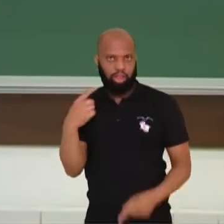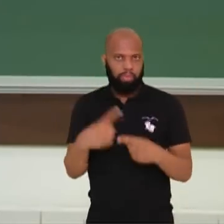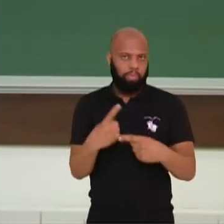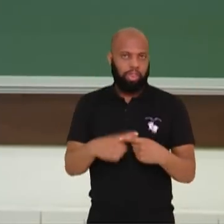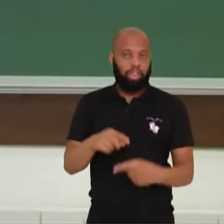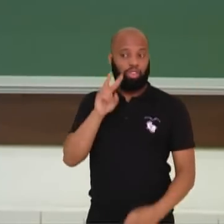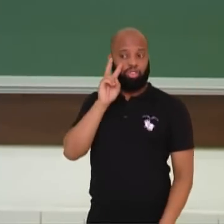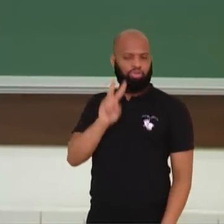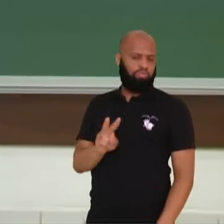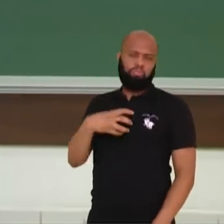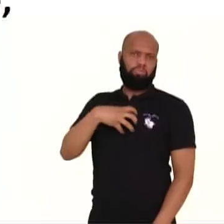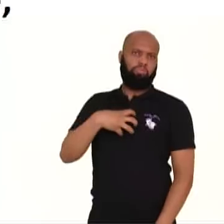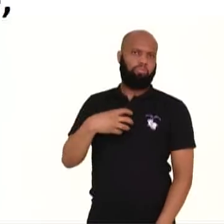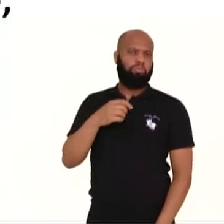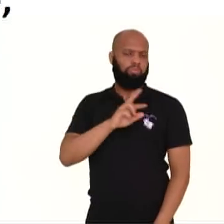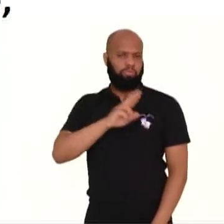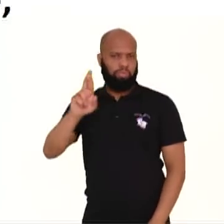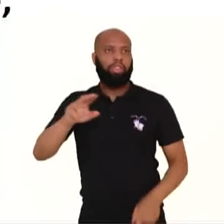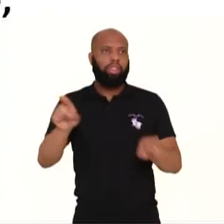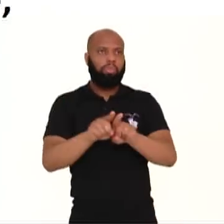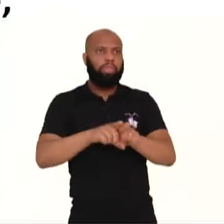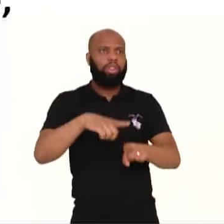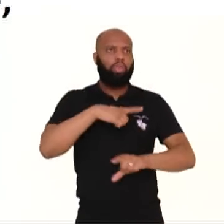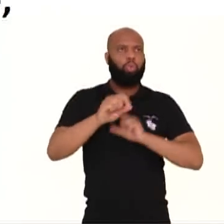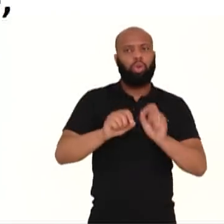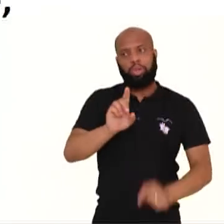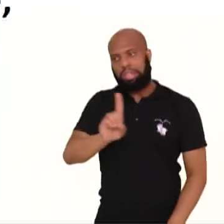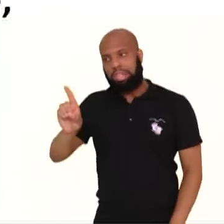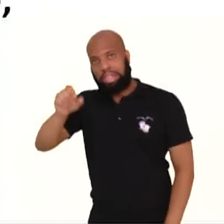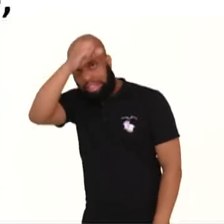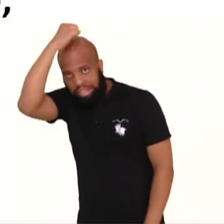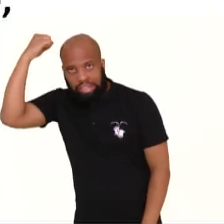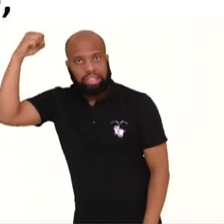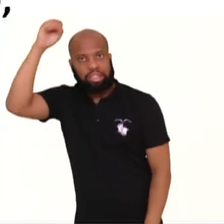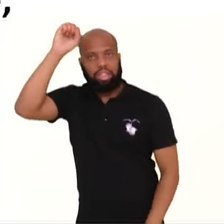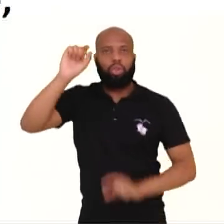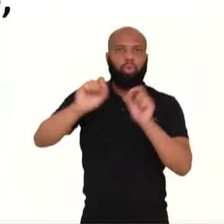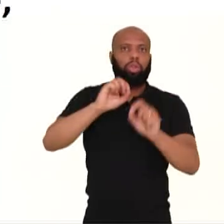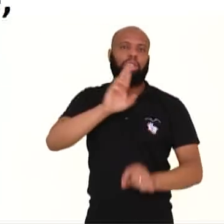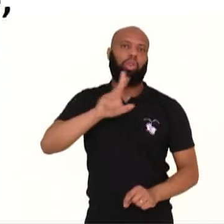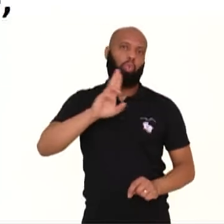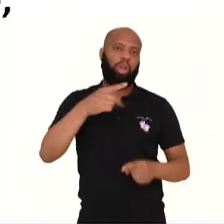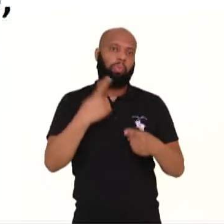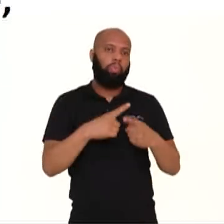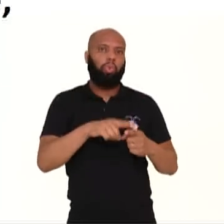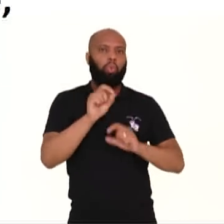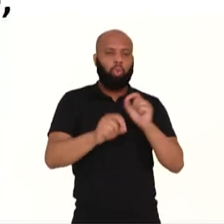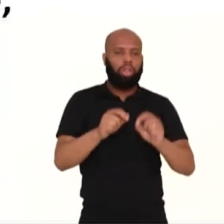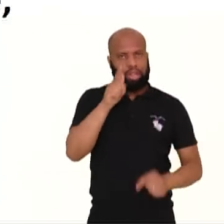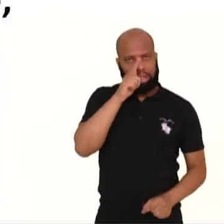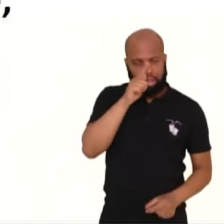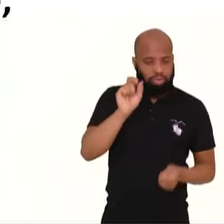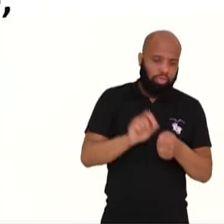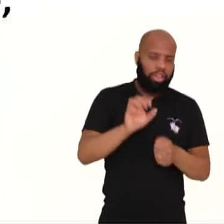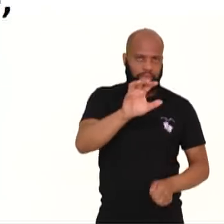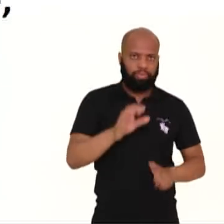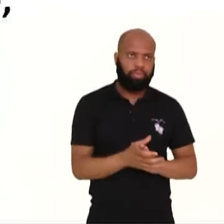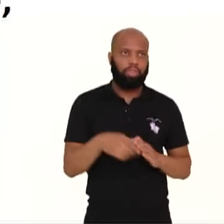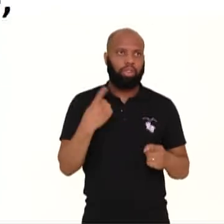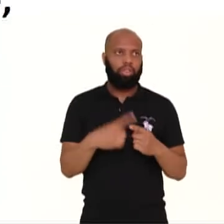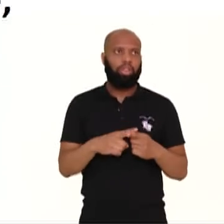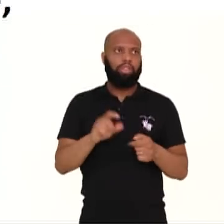religião. Sim? Também o divino e o mundano, o que para nós não se mistura, para o grego é uma coisa bastante prática.